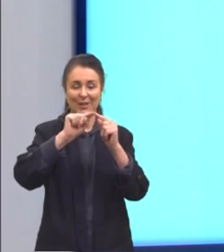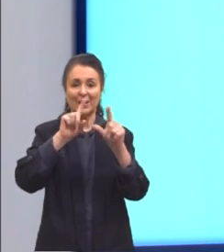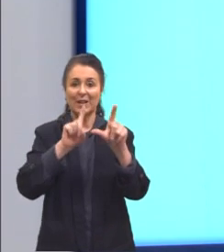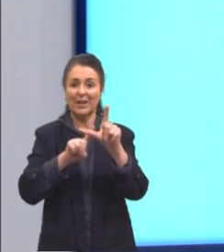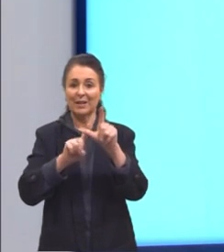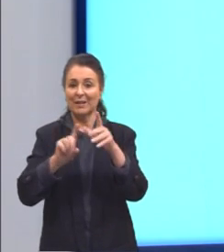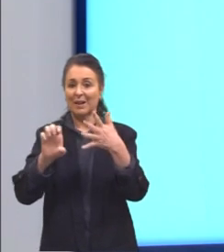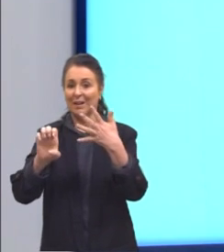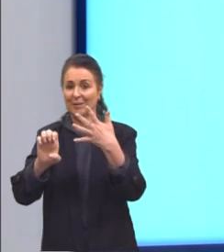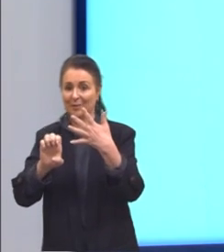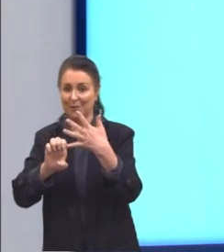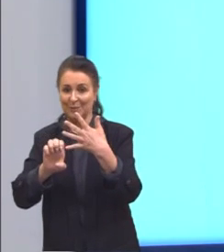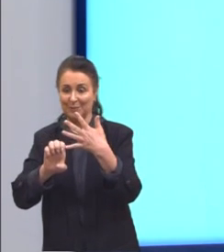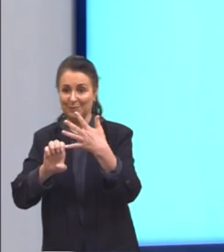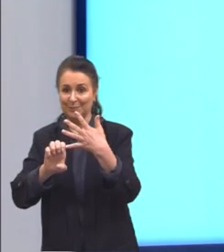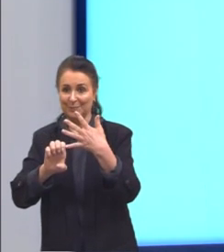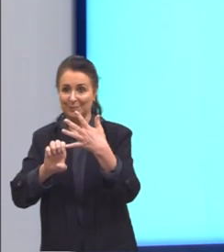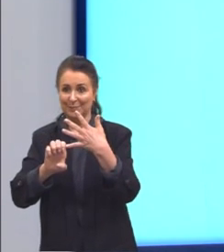E.